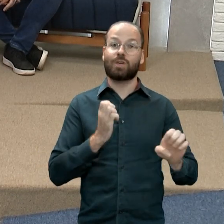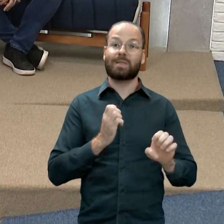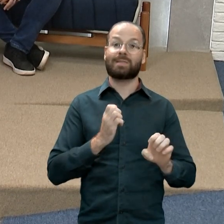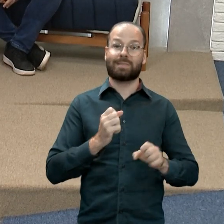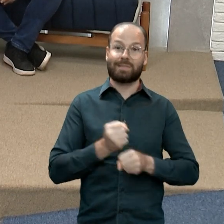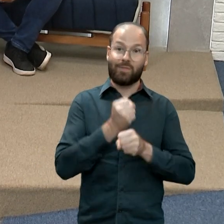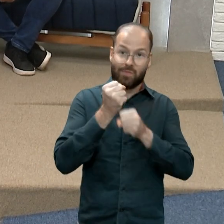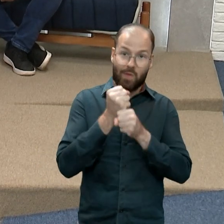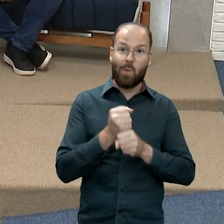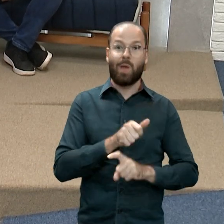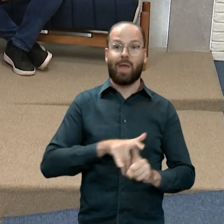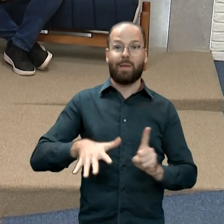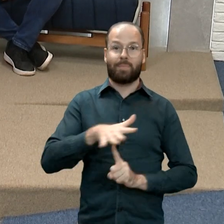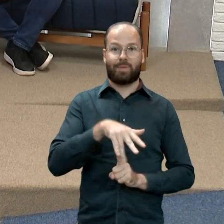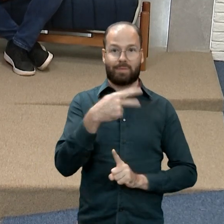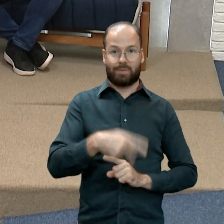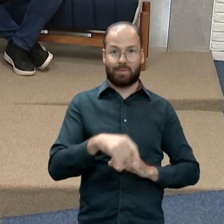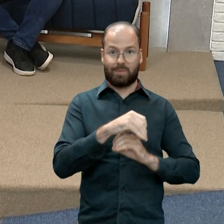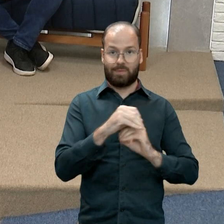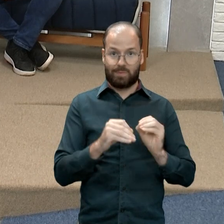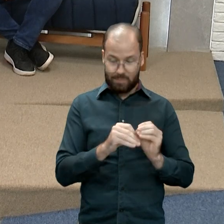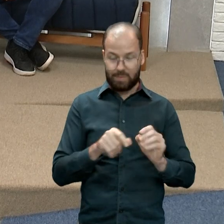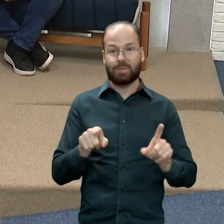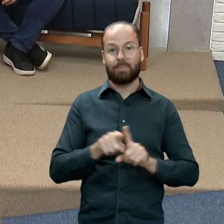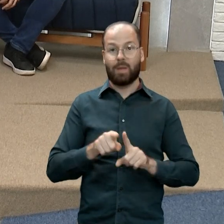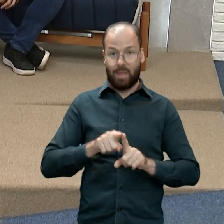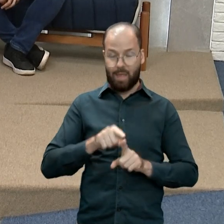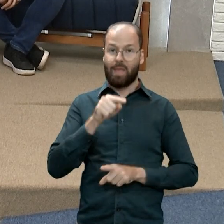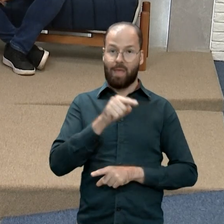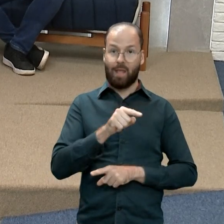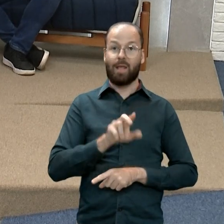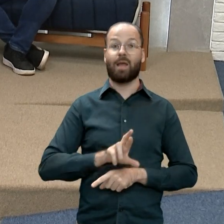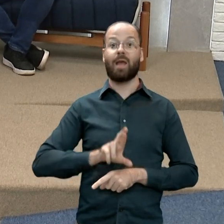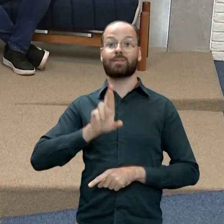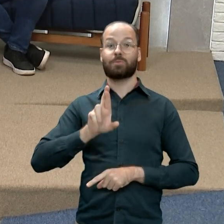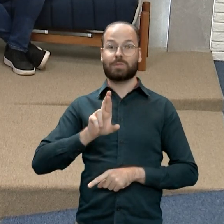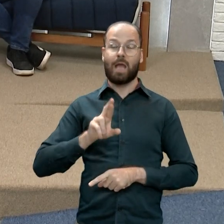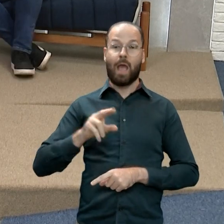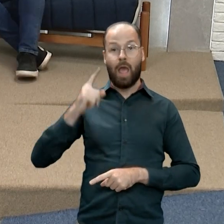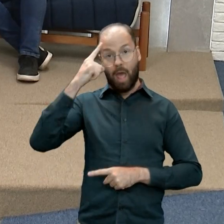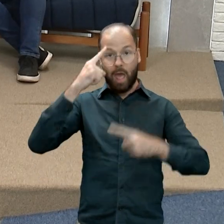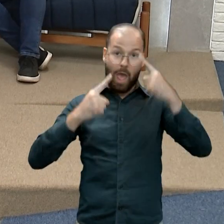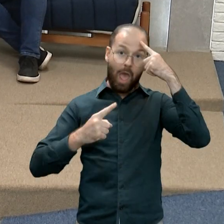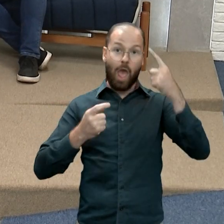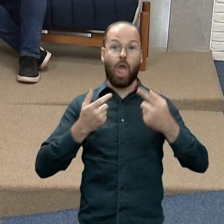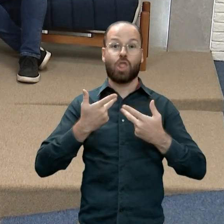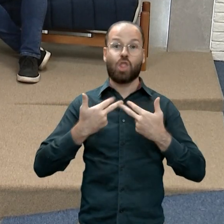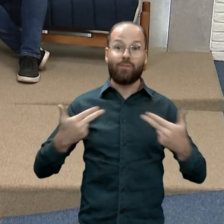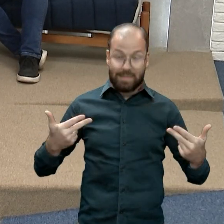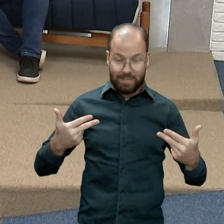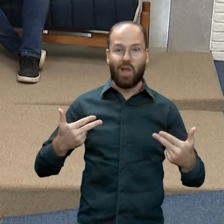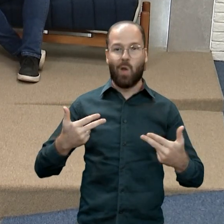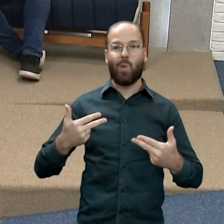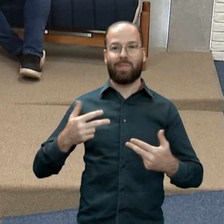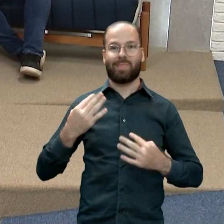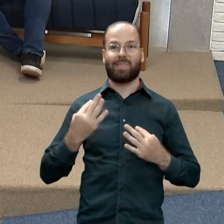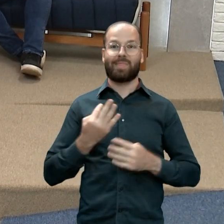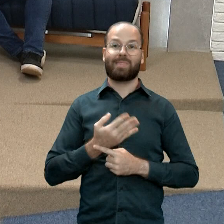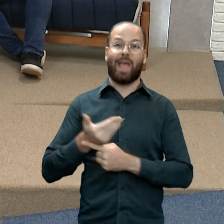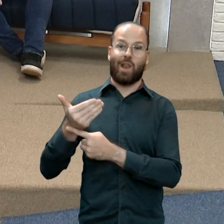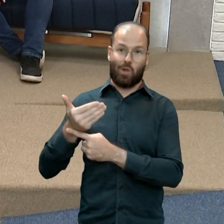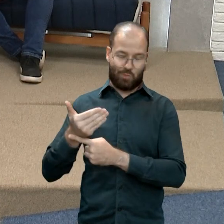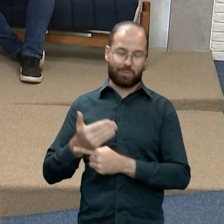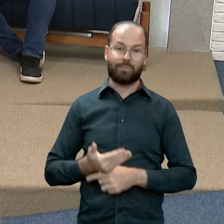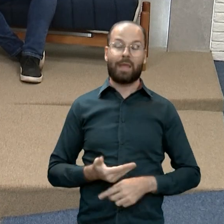coordenador do Laboratório de Inovação Tecnológica em Construção Civil. Também a Tatiana Amaral, professora da Escola de